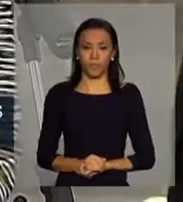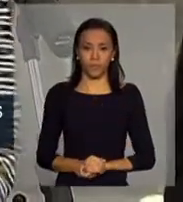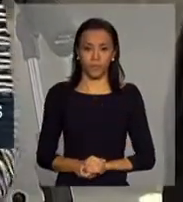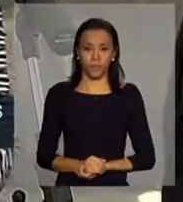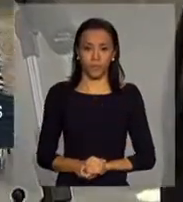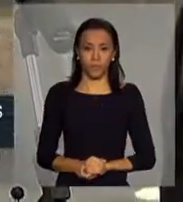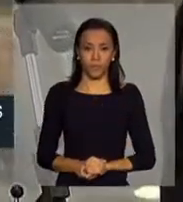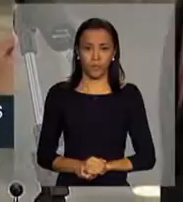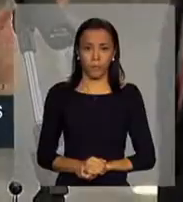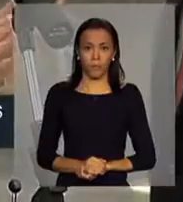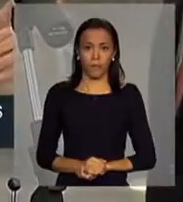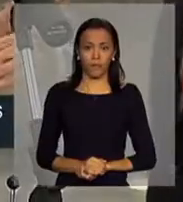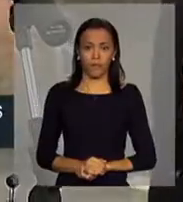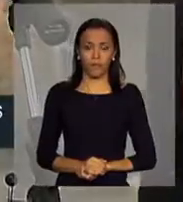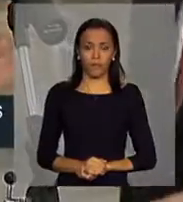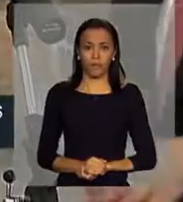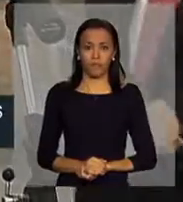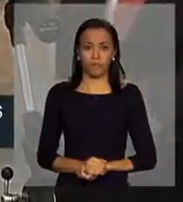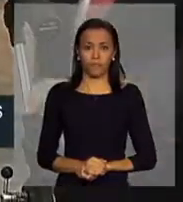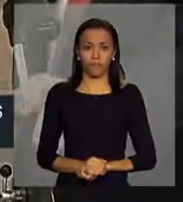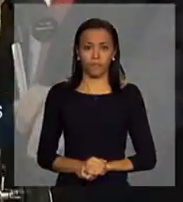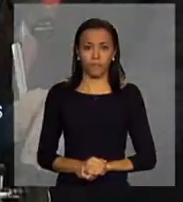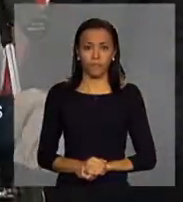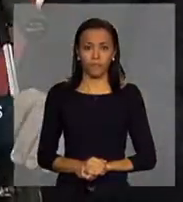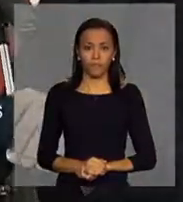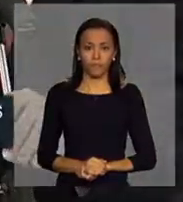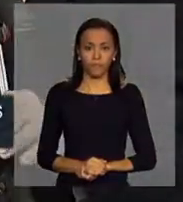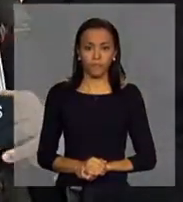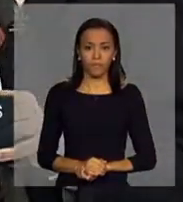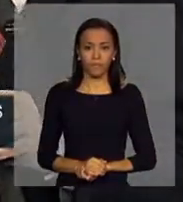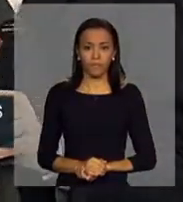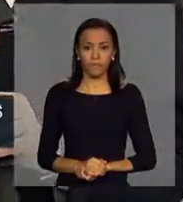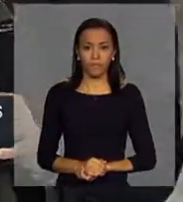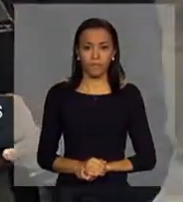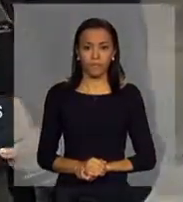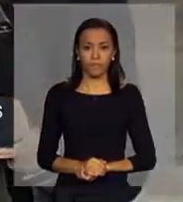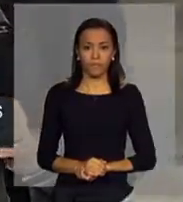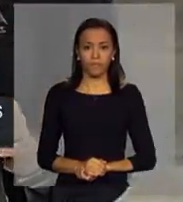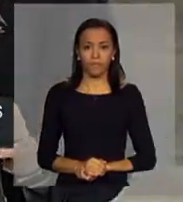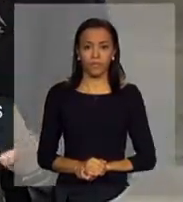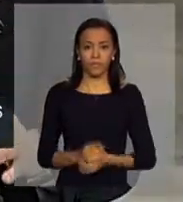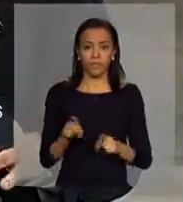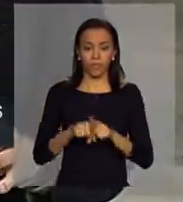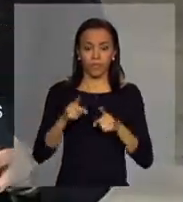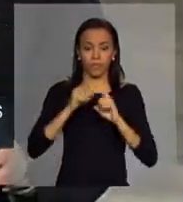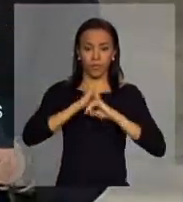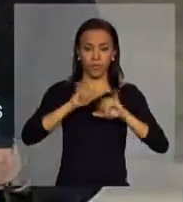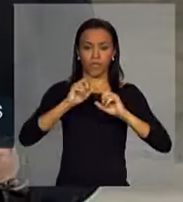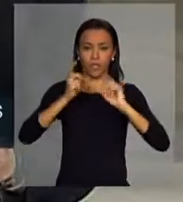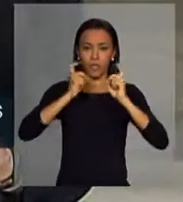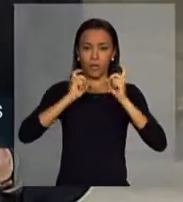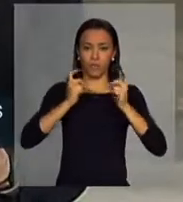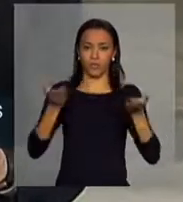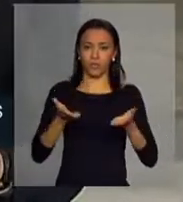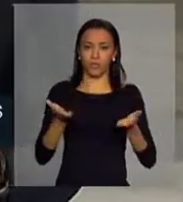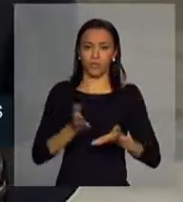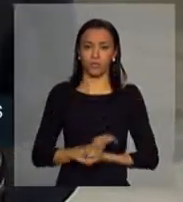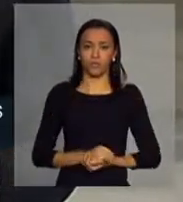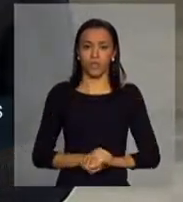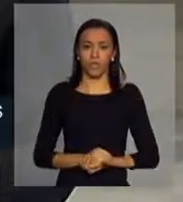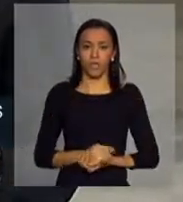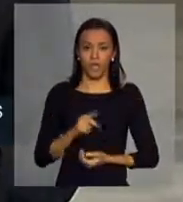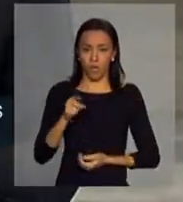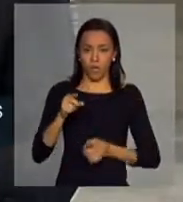ter pago por quê? Gente, acho que agora seria depois ao ministro. Claro. A gente só veio fazer esse anúncio e também o debate no Congresso. Ministro Manuel. Em relação a